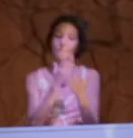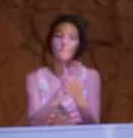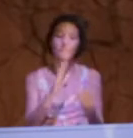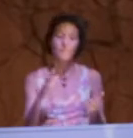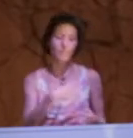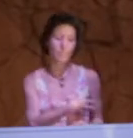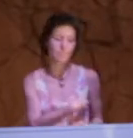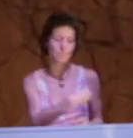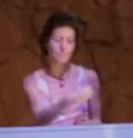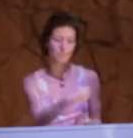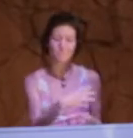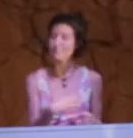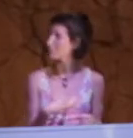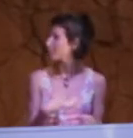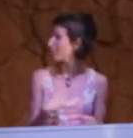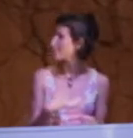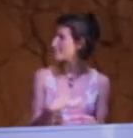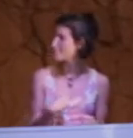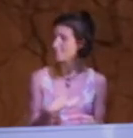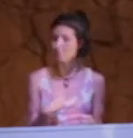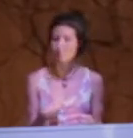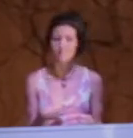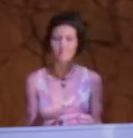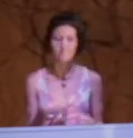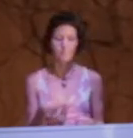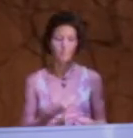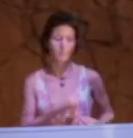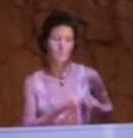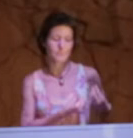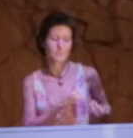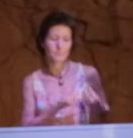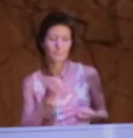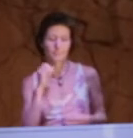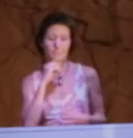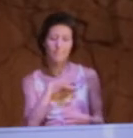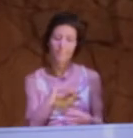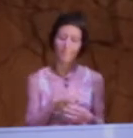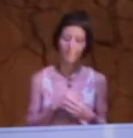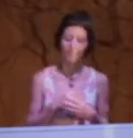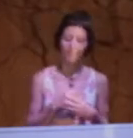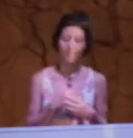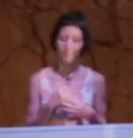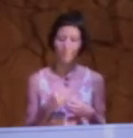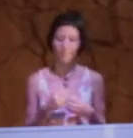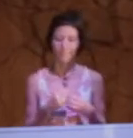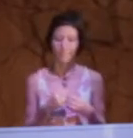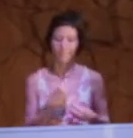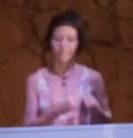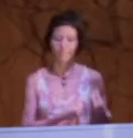irmãos falam de privilégios que eu tive, de conforto, dentro de tudo que eles passaram, que eu também passei numa